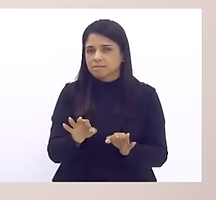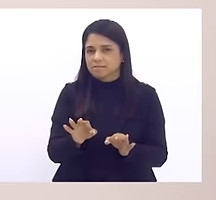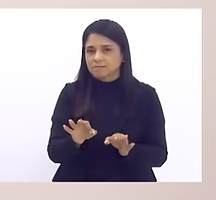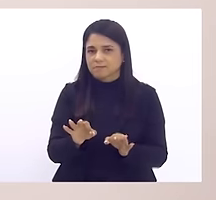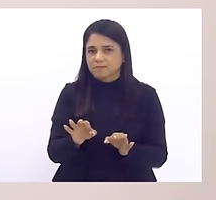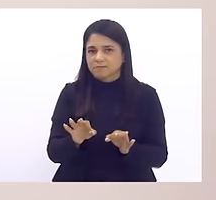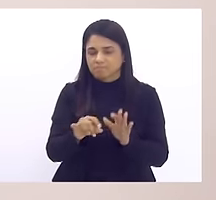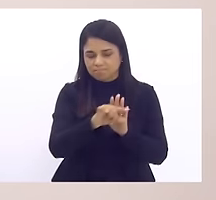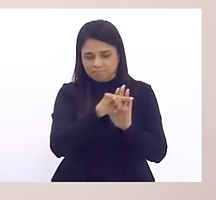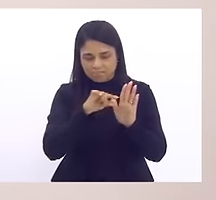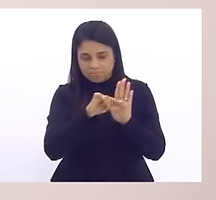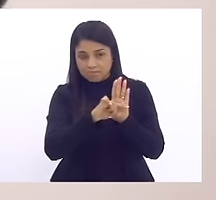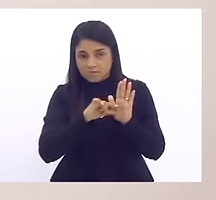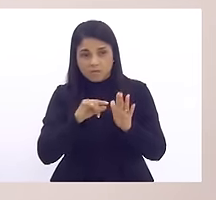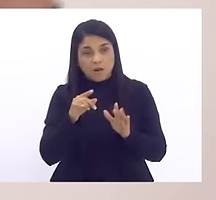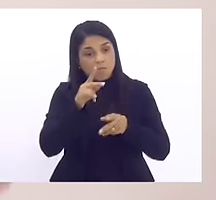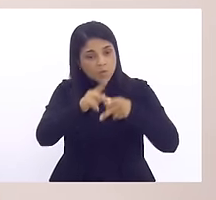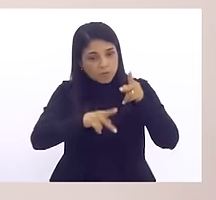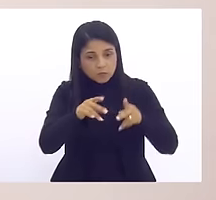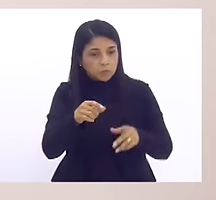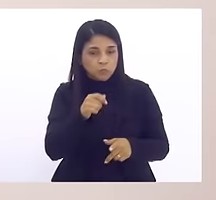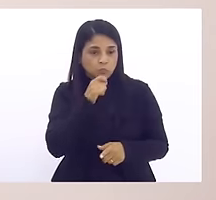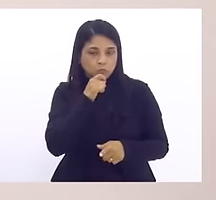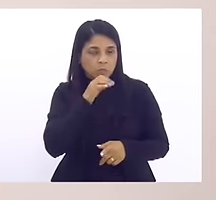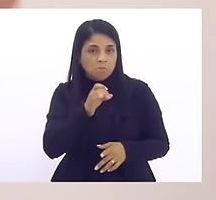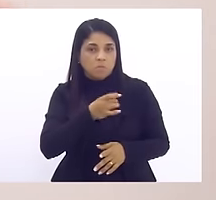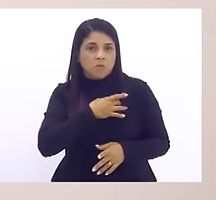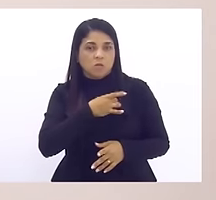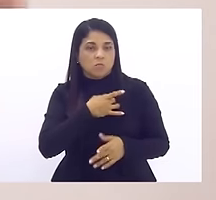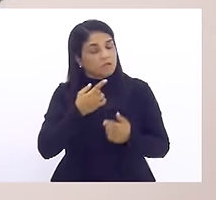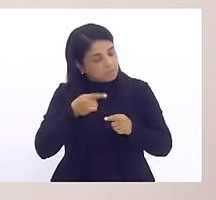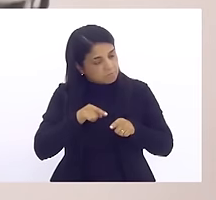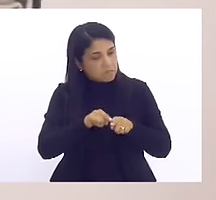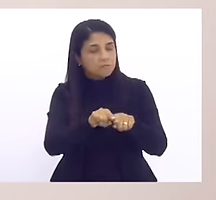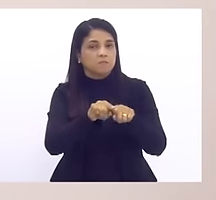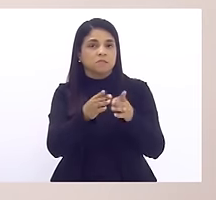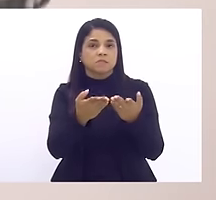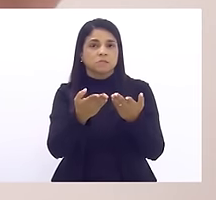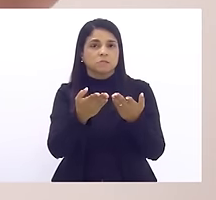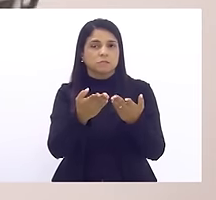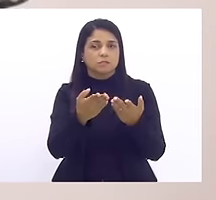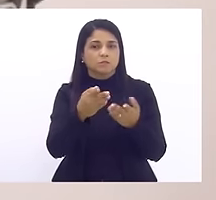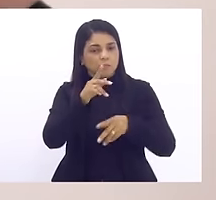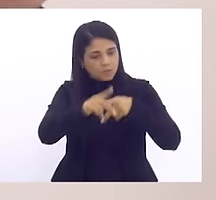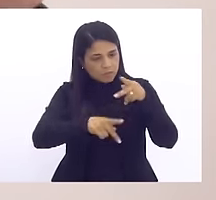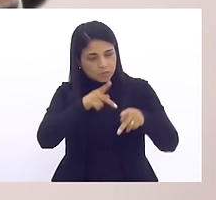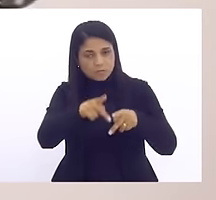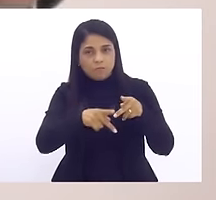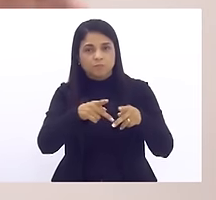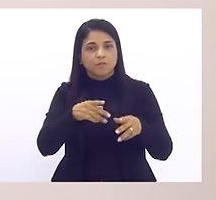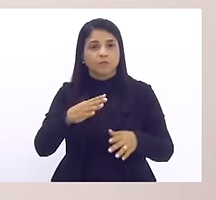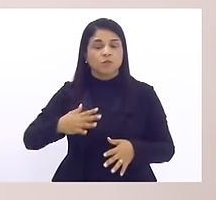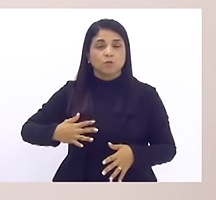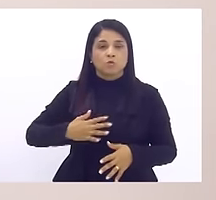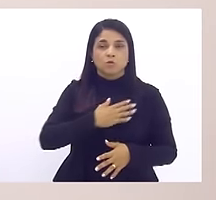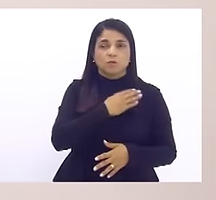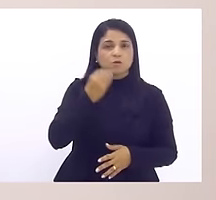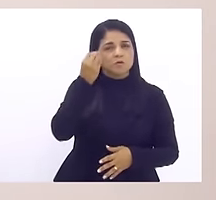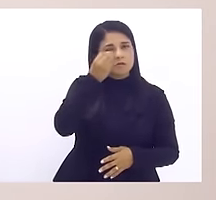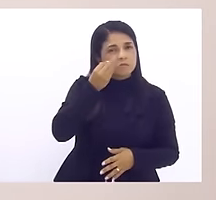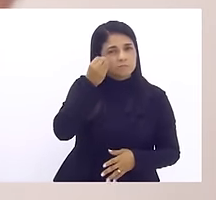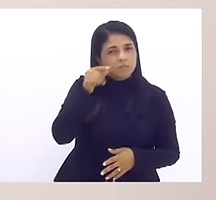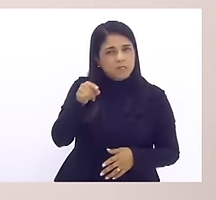né que a população não vai ter medo pelo contrário da população vai ser parceiro eu tenho certeza o Coronel tá aqui tem uma experiência muito grande